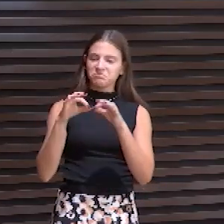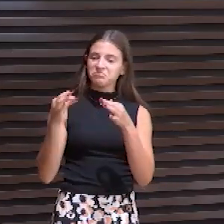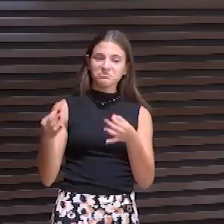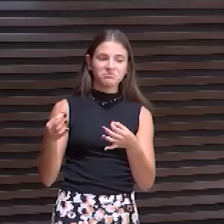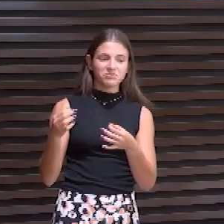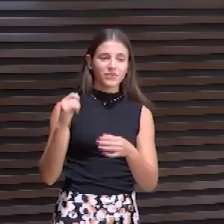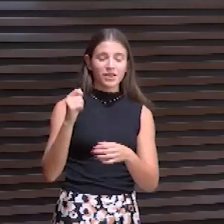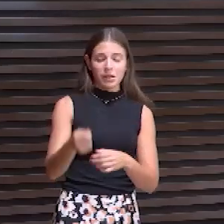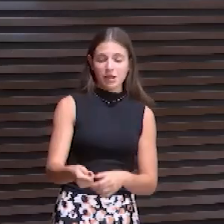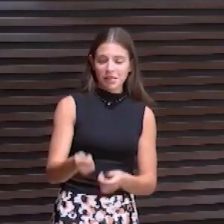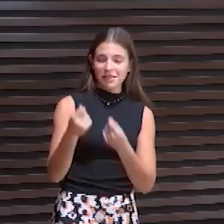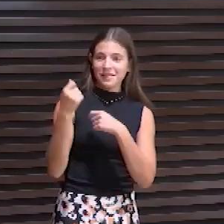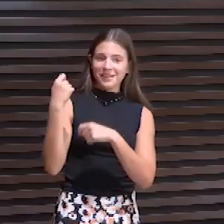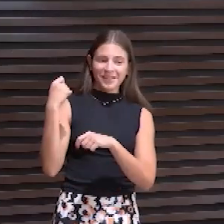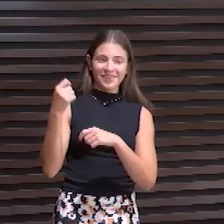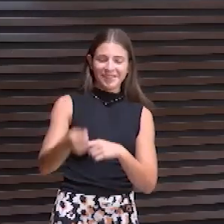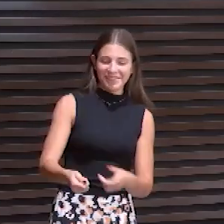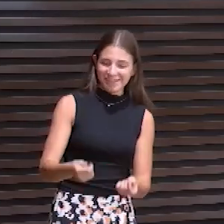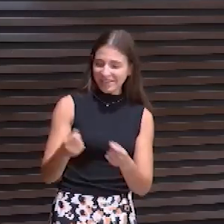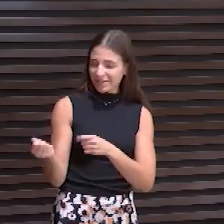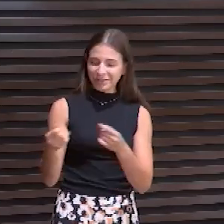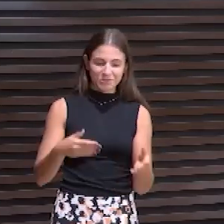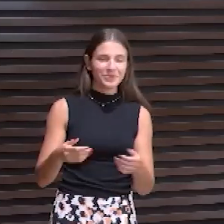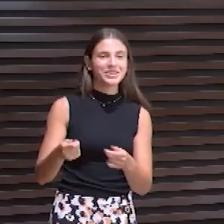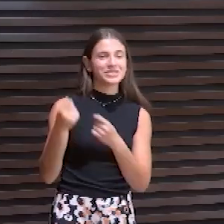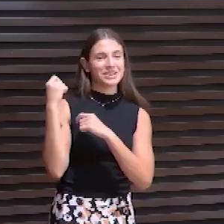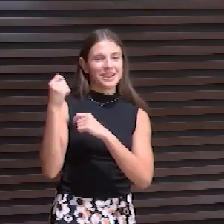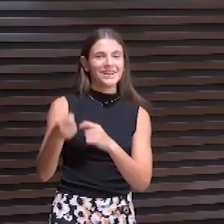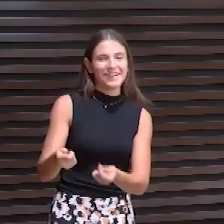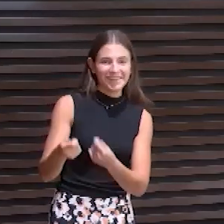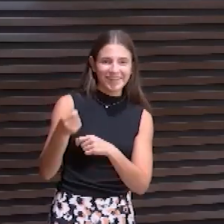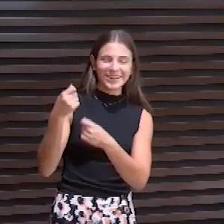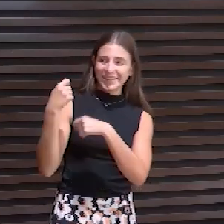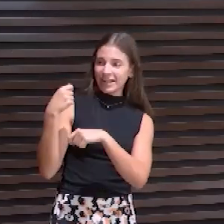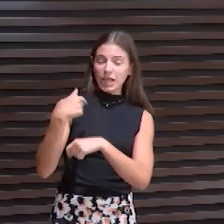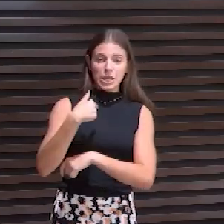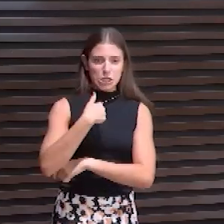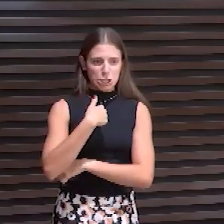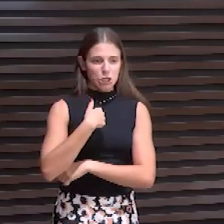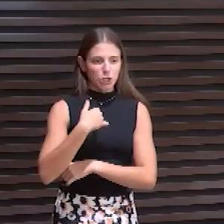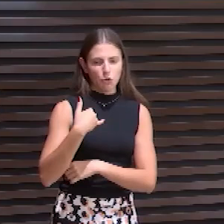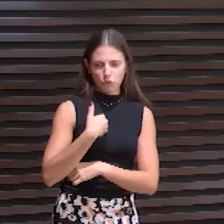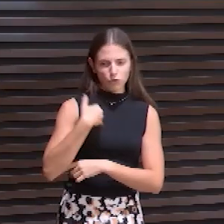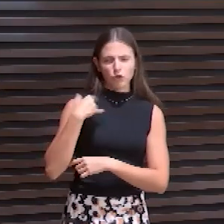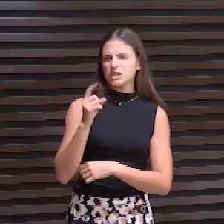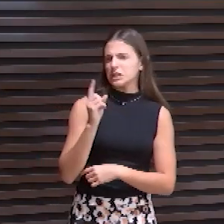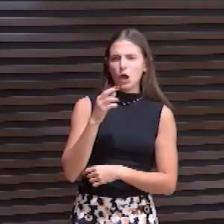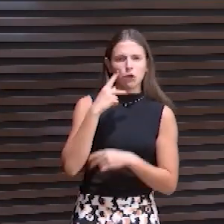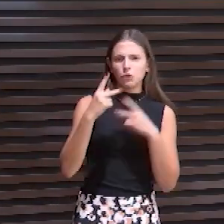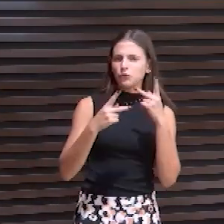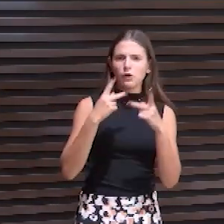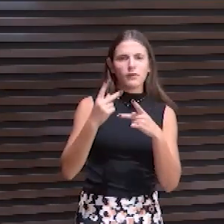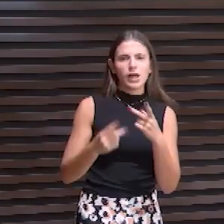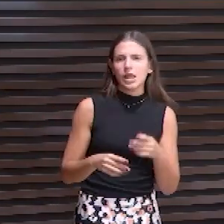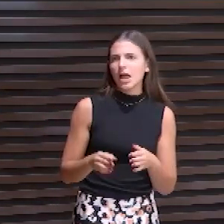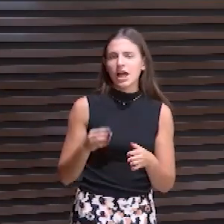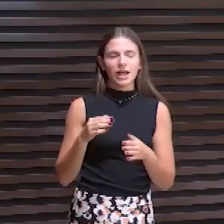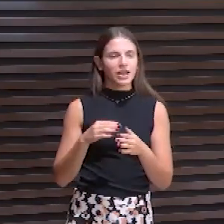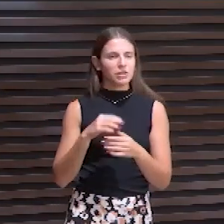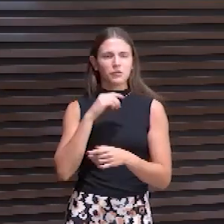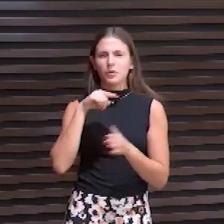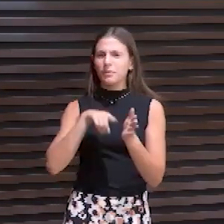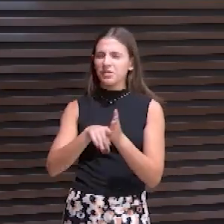cara enferrujada por causa do mar. Eu falei, não acredito. E eu orgulhoso, eu não vou falar com esse cara, não vou pedir dica. Eu tentando e